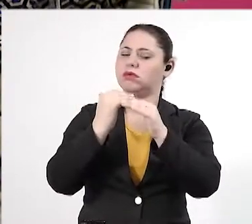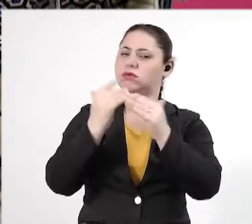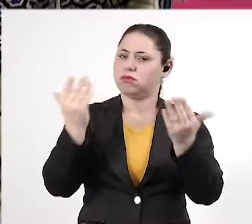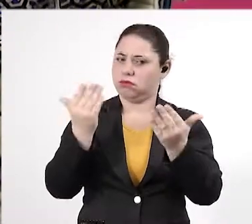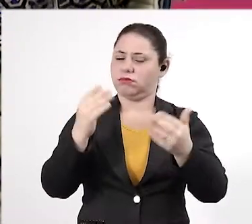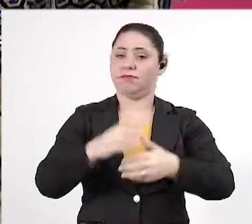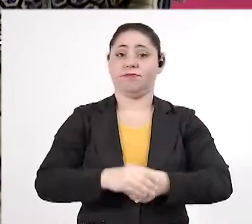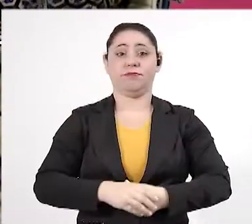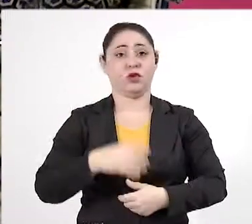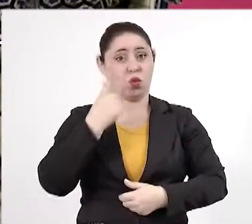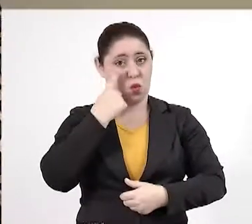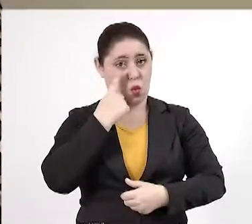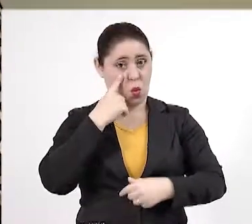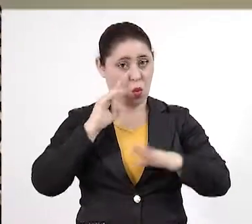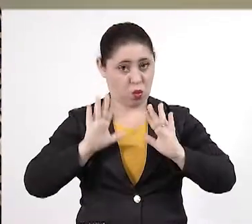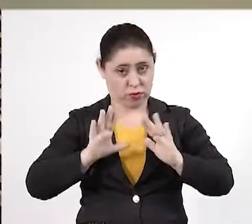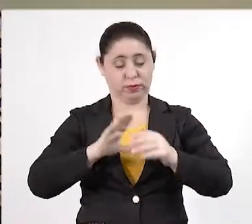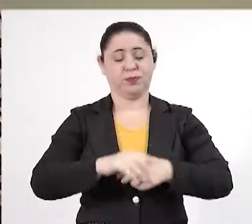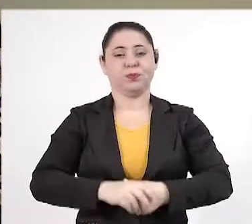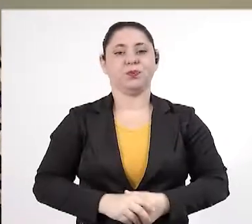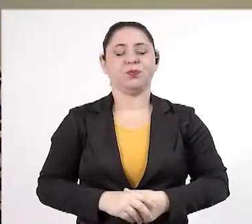igualitária? Olha,